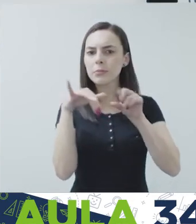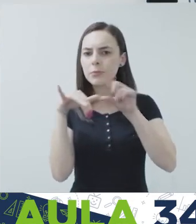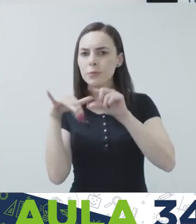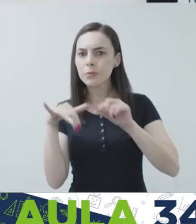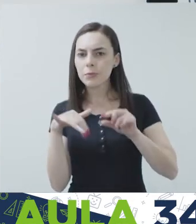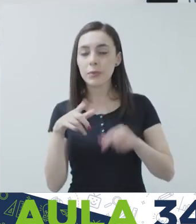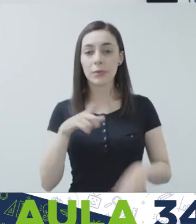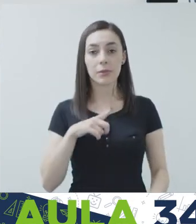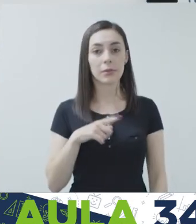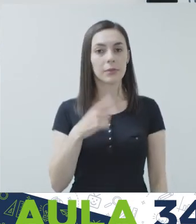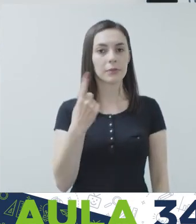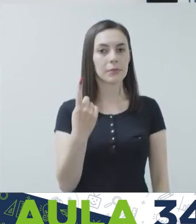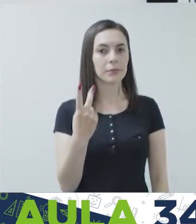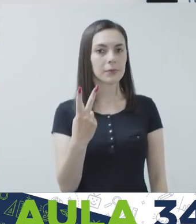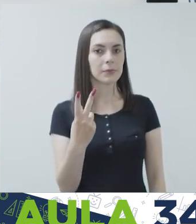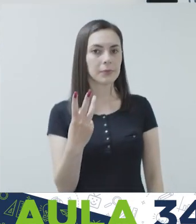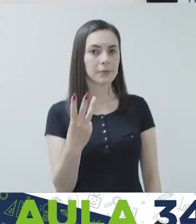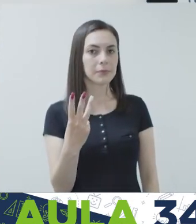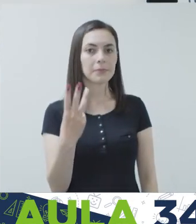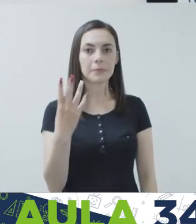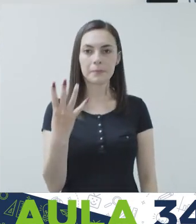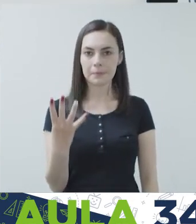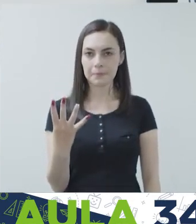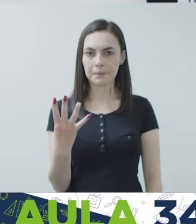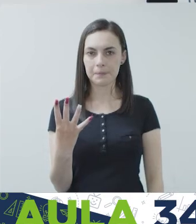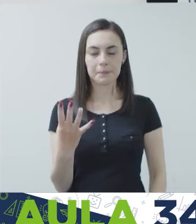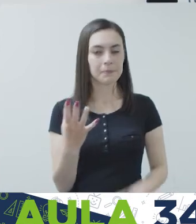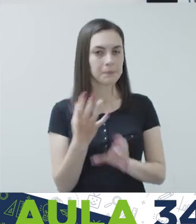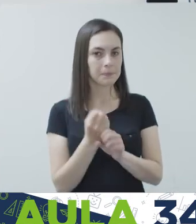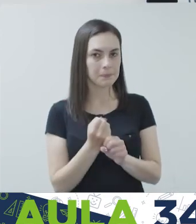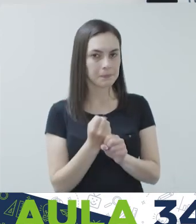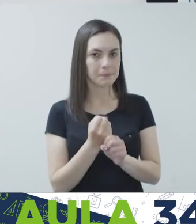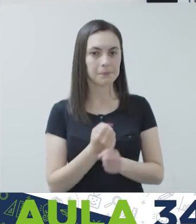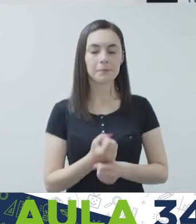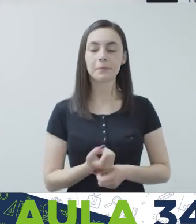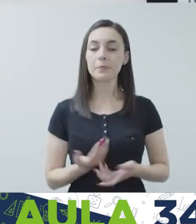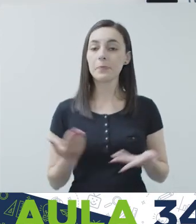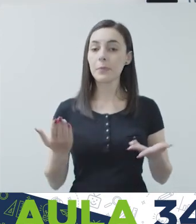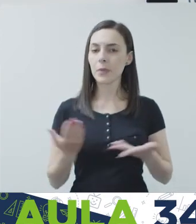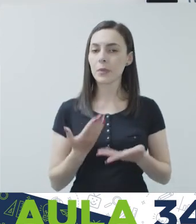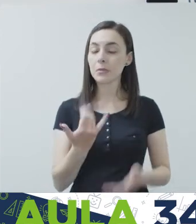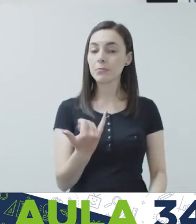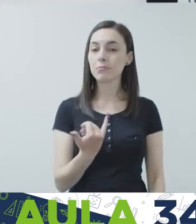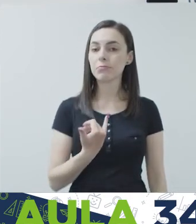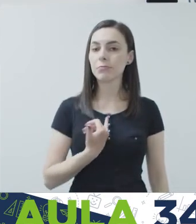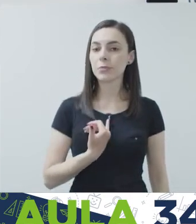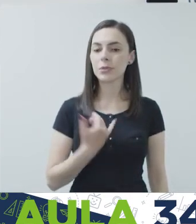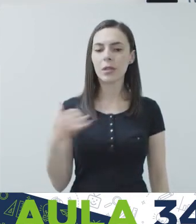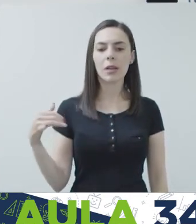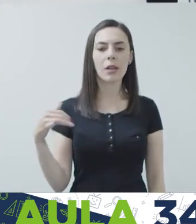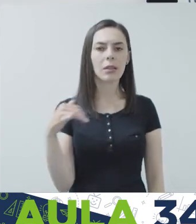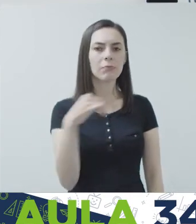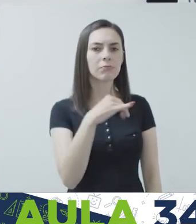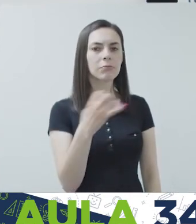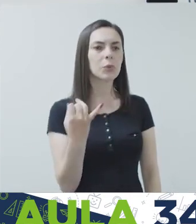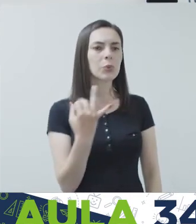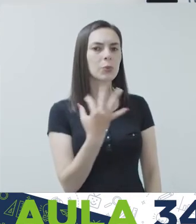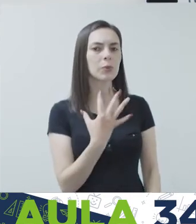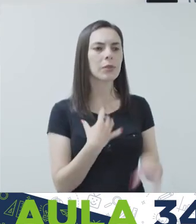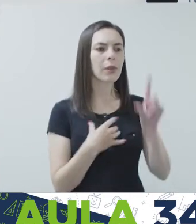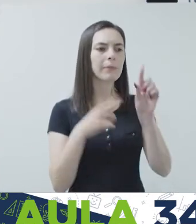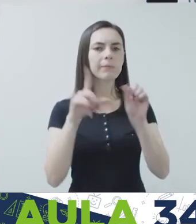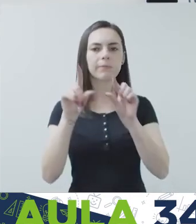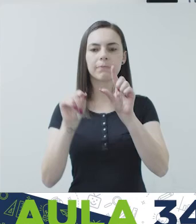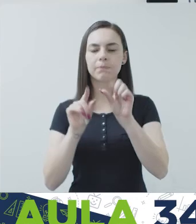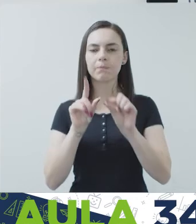Nós temos 1, 2, 3, 4. Eu quero que vocês me digam quantos aviões eu tenho que pegar